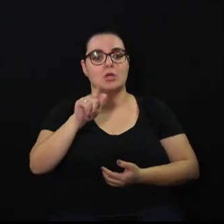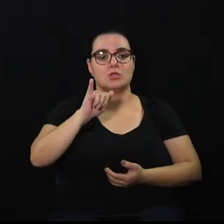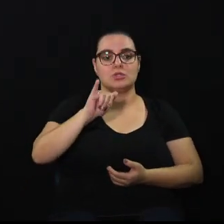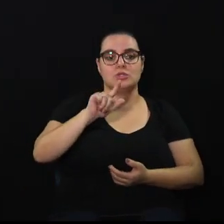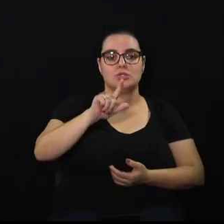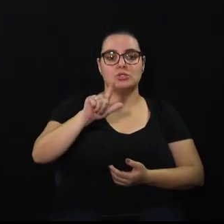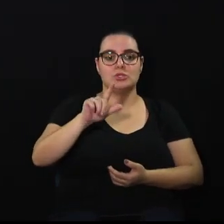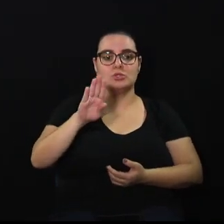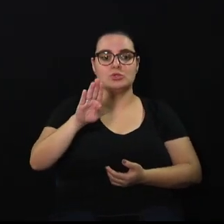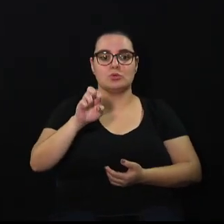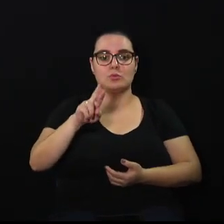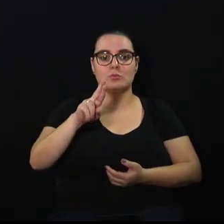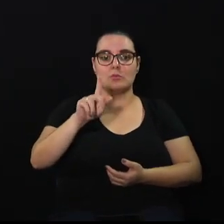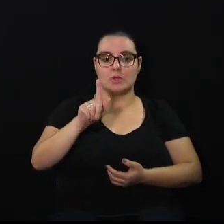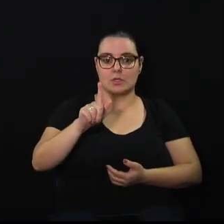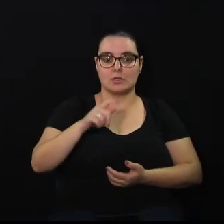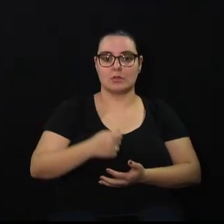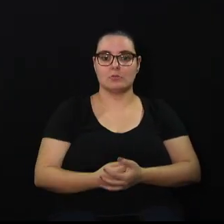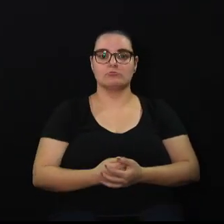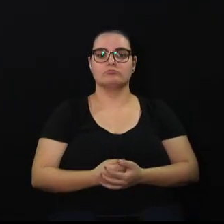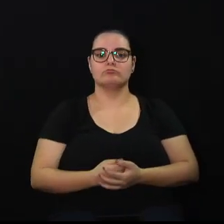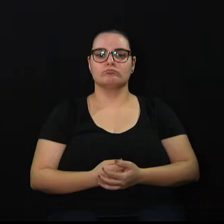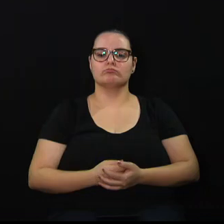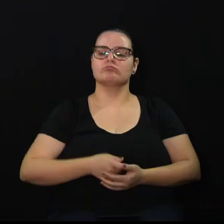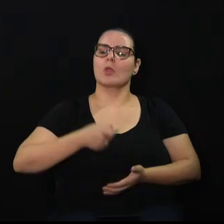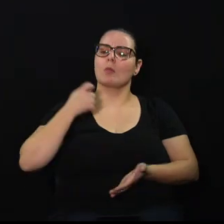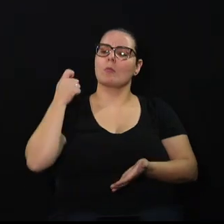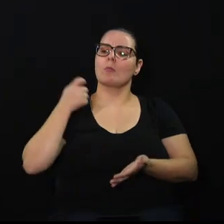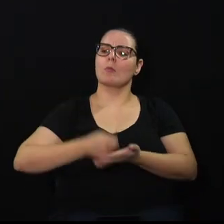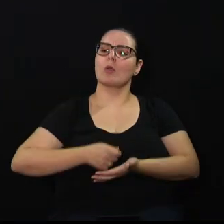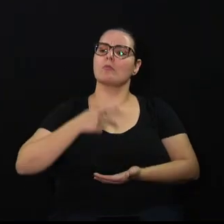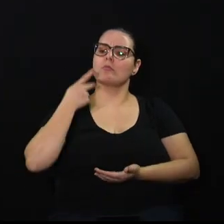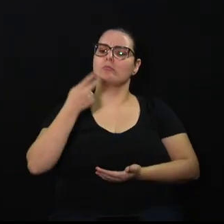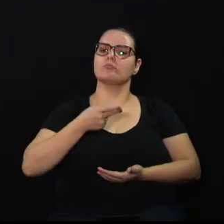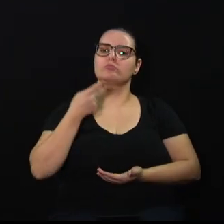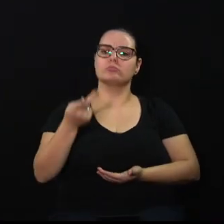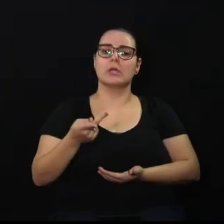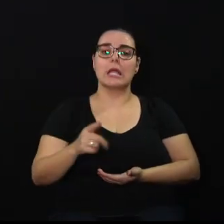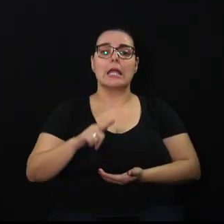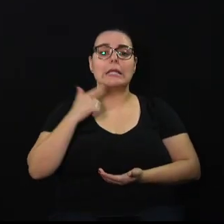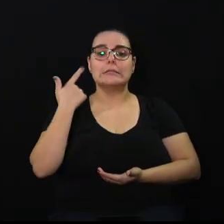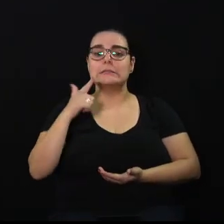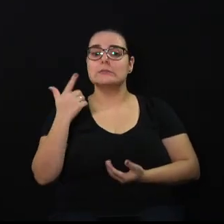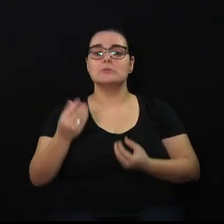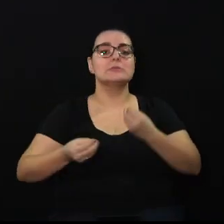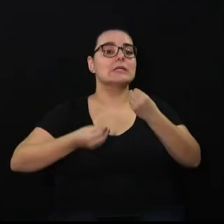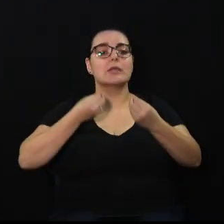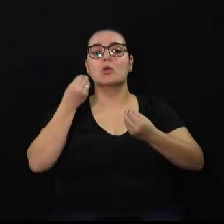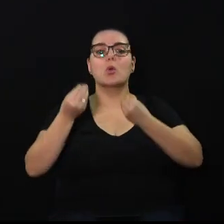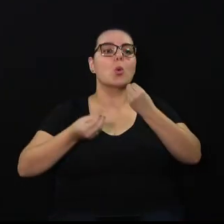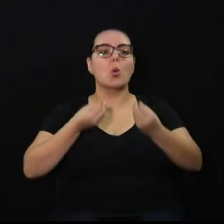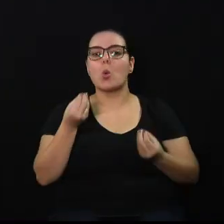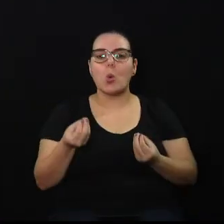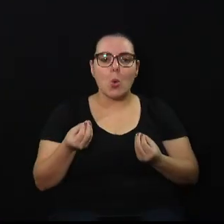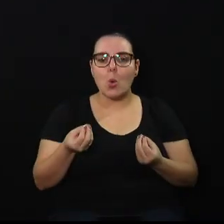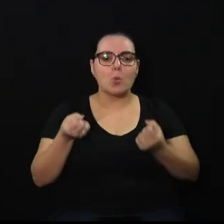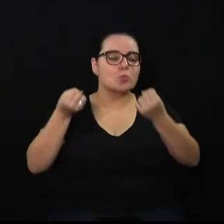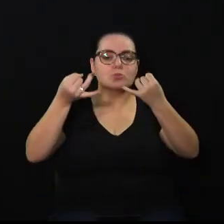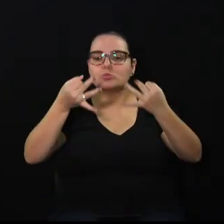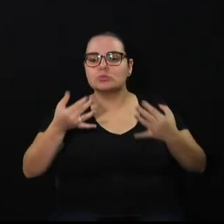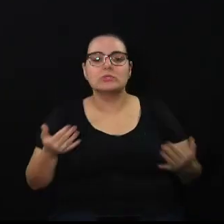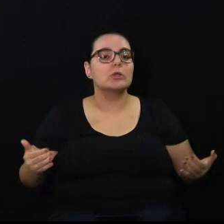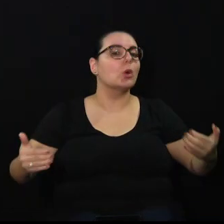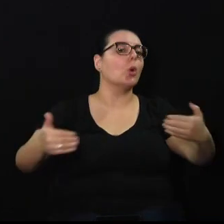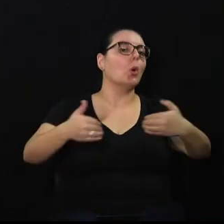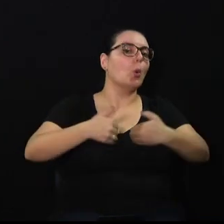bate o martelo que é falando que é altamente improvável que existam casos de autismo não orgânico então